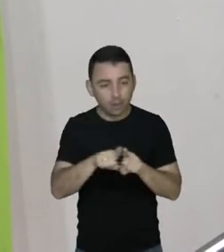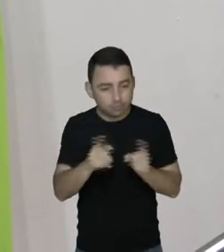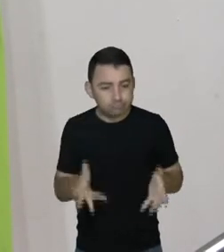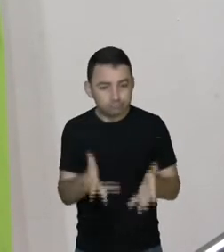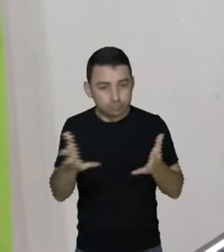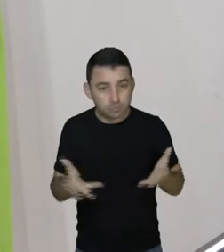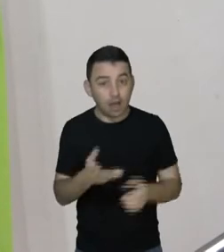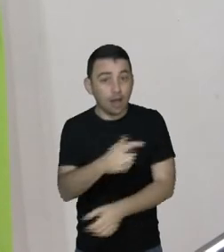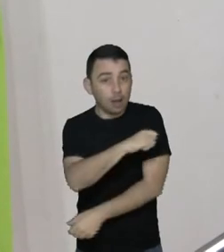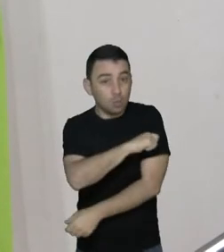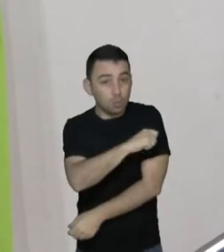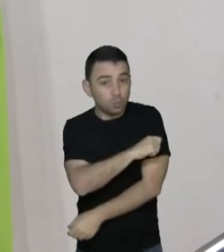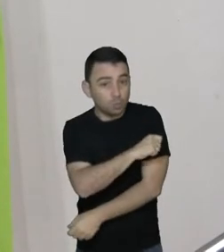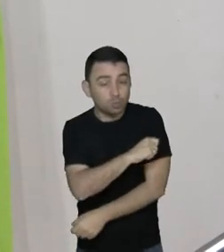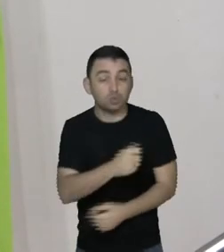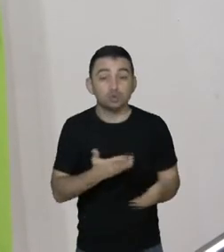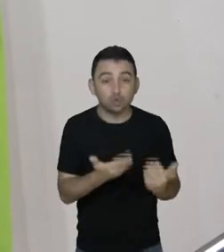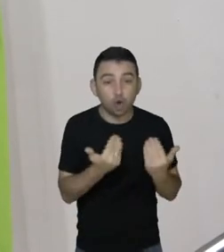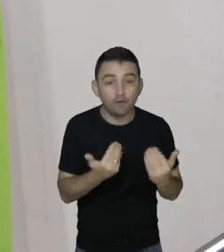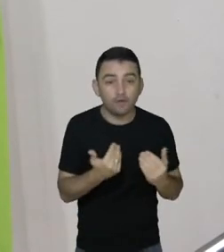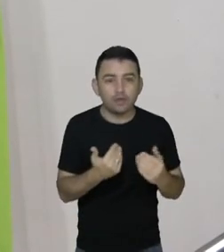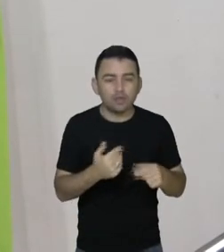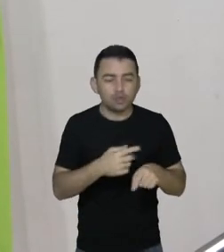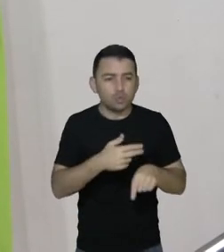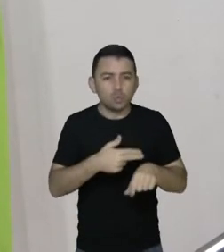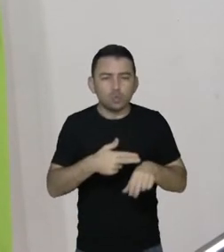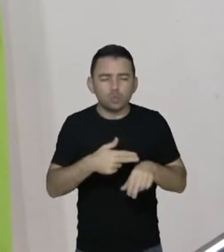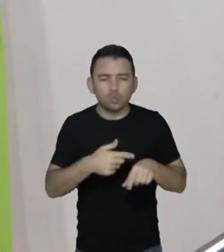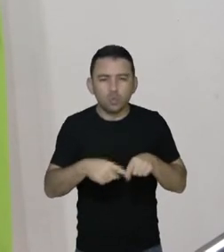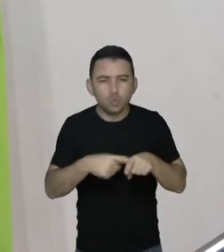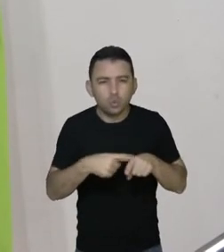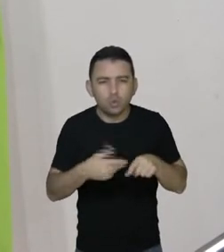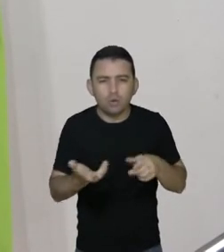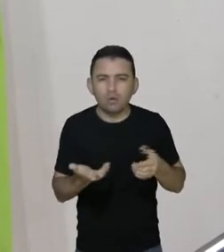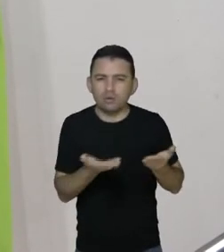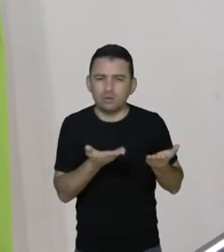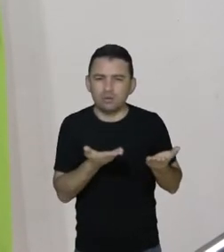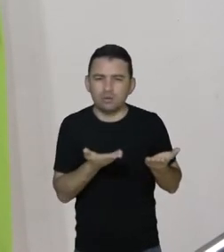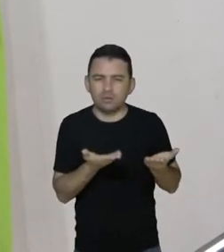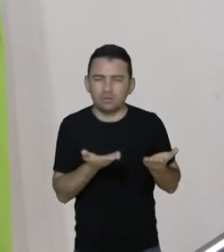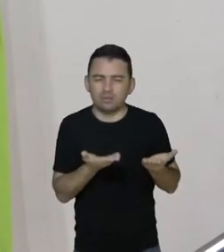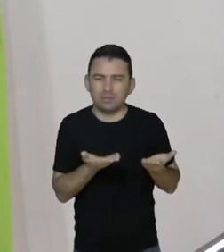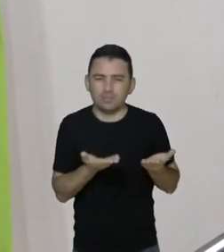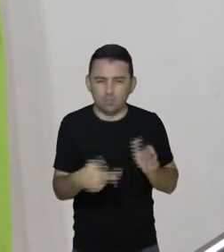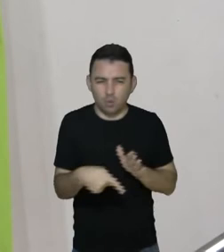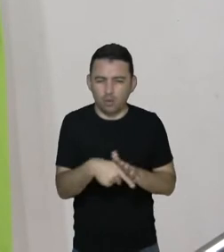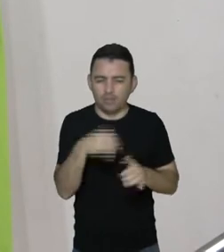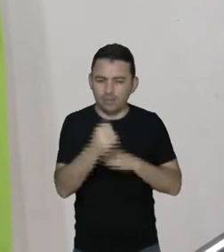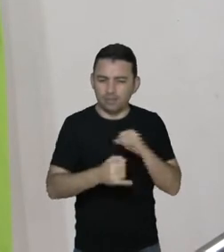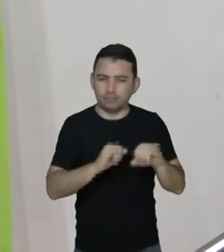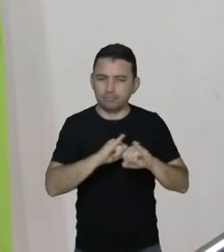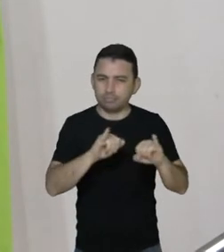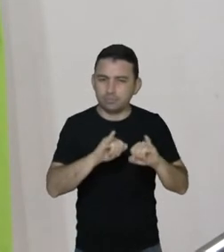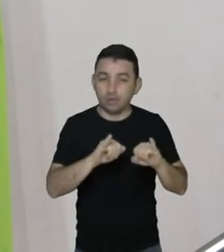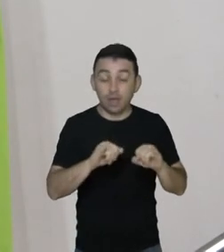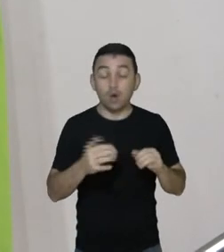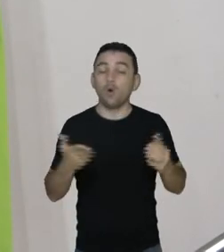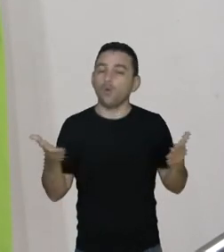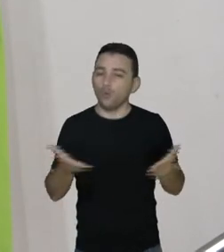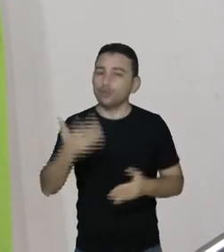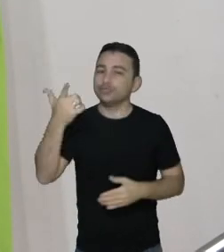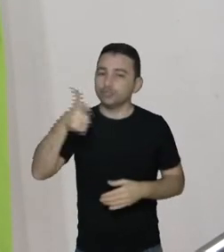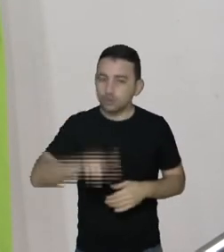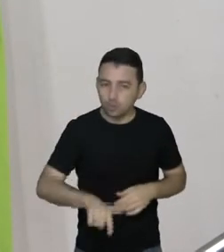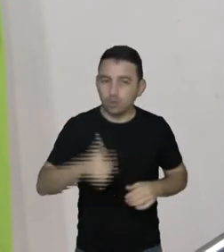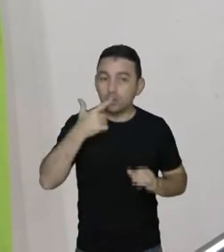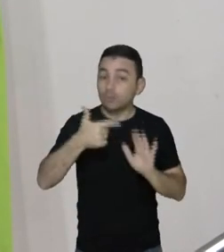alunos e adolescentes a postarem fotos nus na internet. A gente fez essa denúncia aqui também. Hoje o deputado Kennedy trouxe mais uma